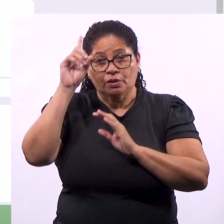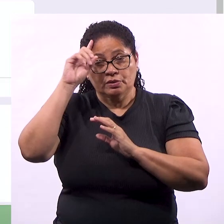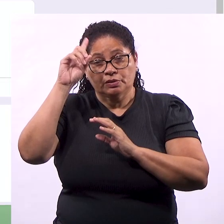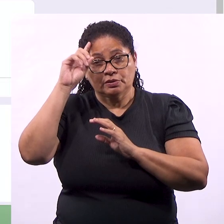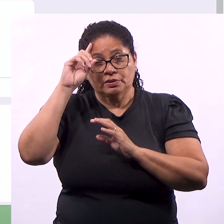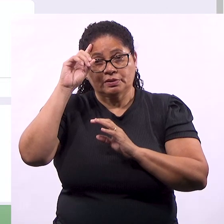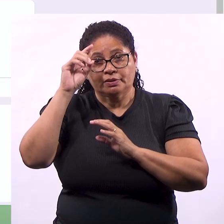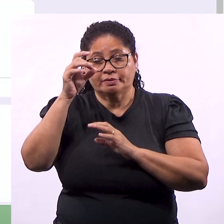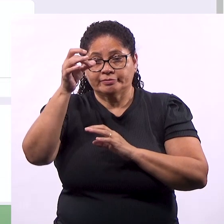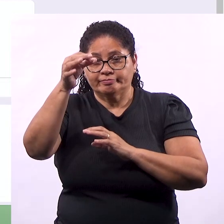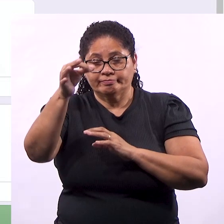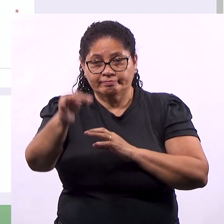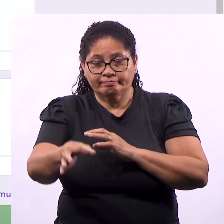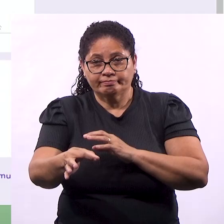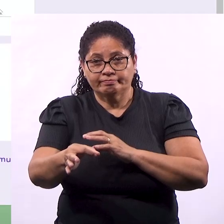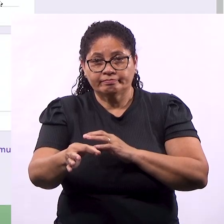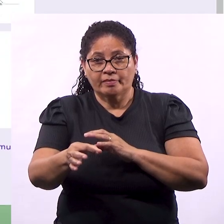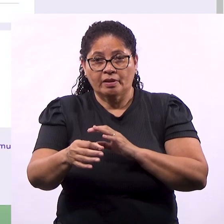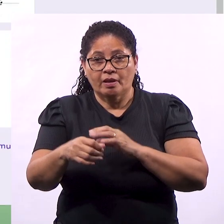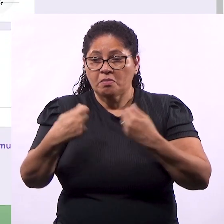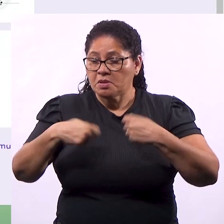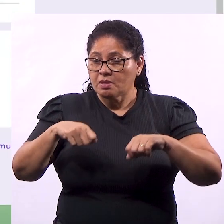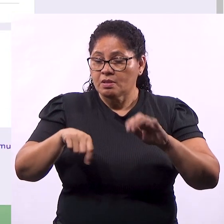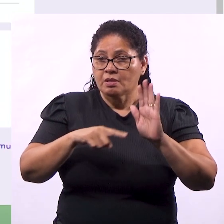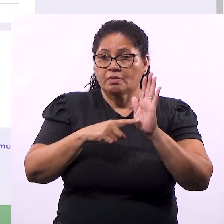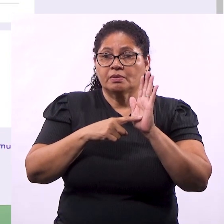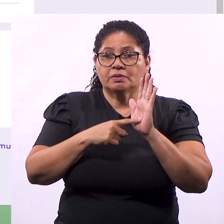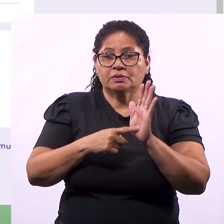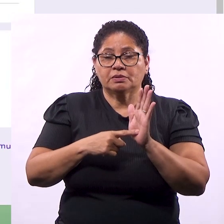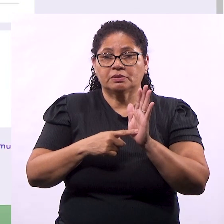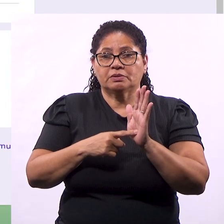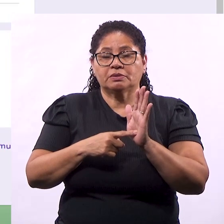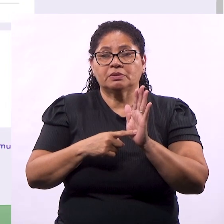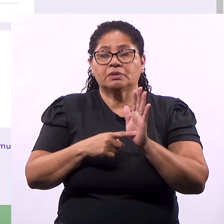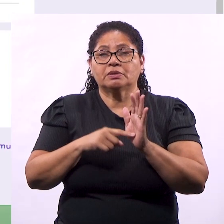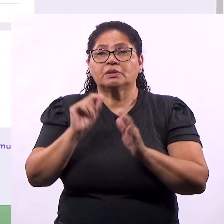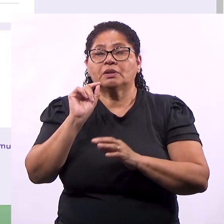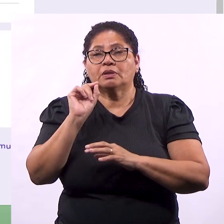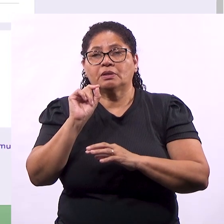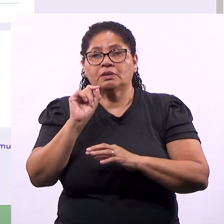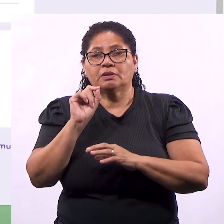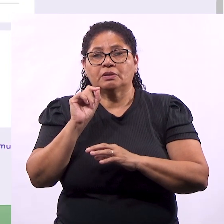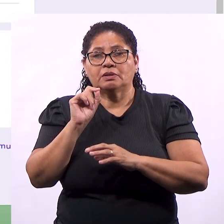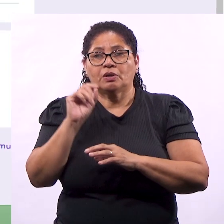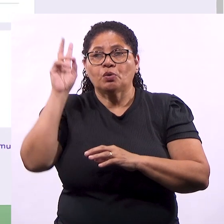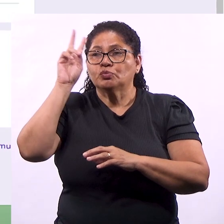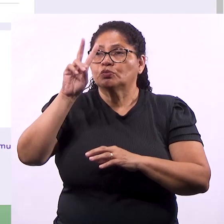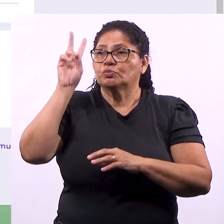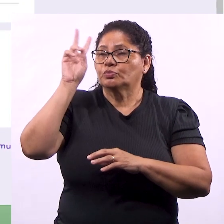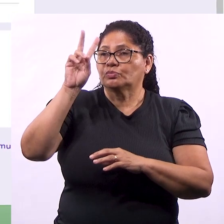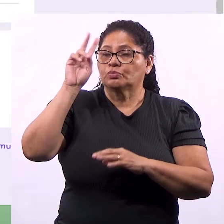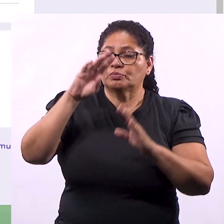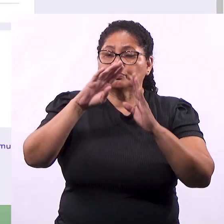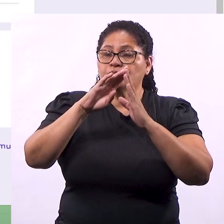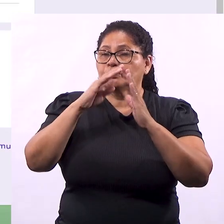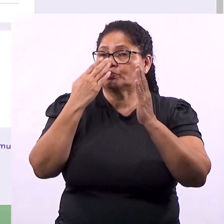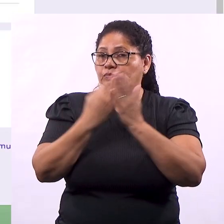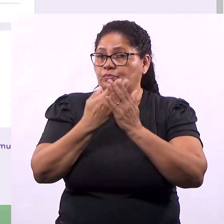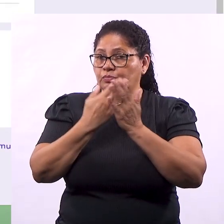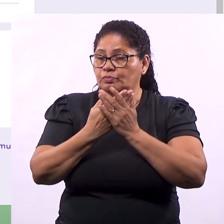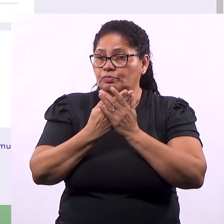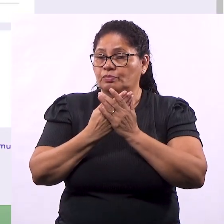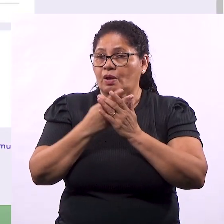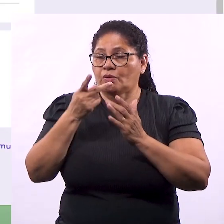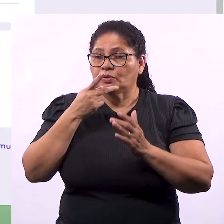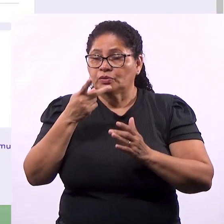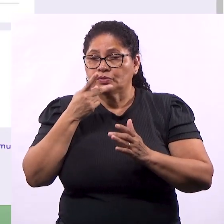aí a data pré-definida e o que que vocês têm que apresentar você já vão ter que apresentar Uma Breve História da escola